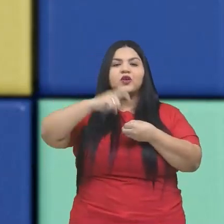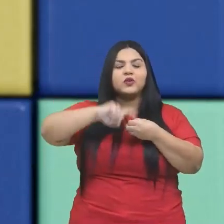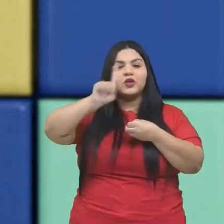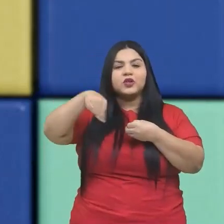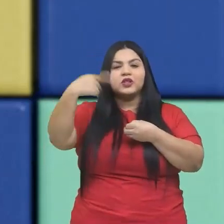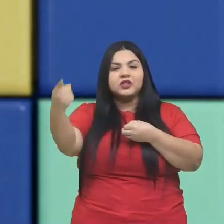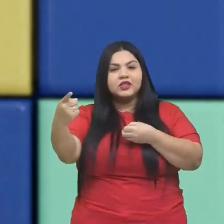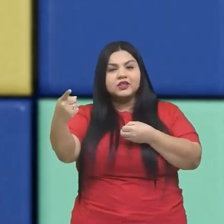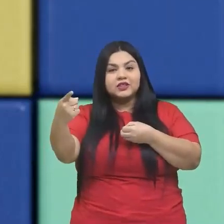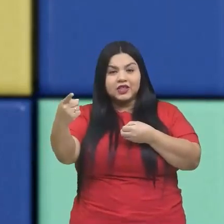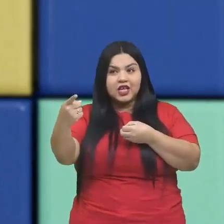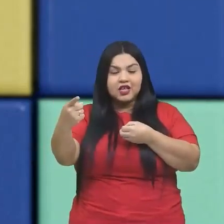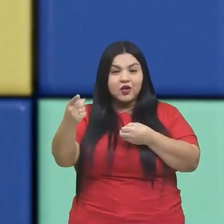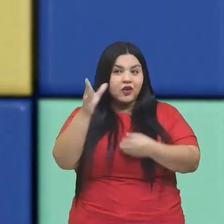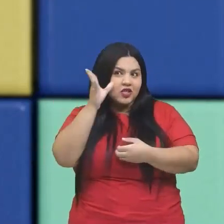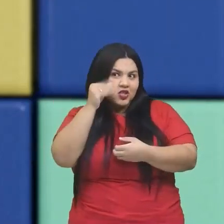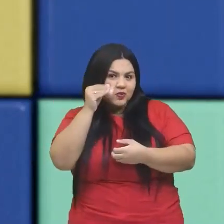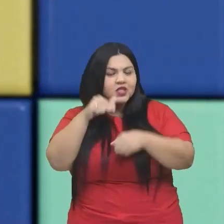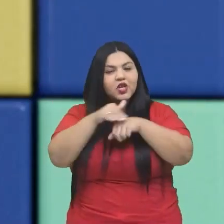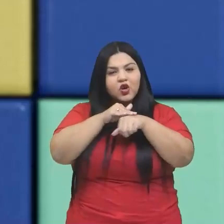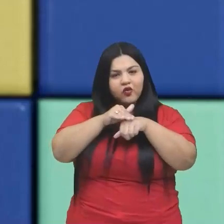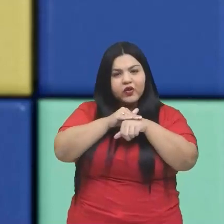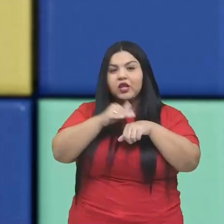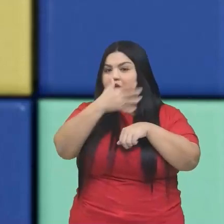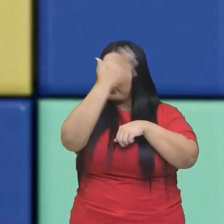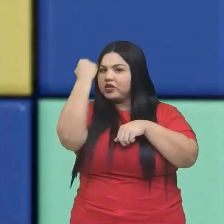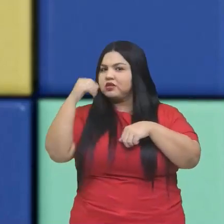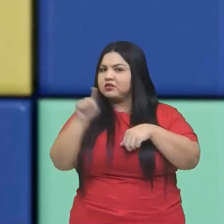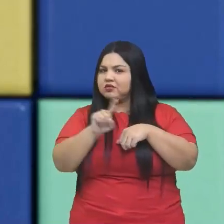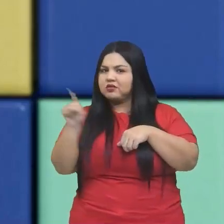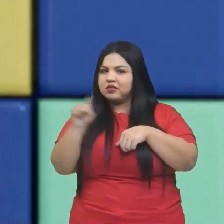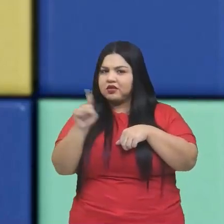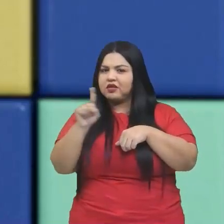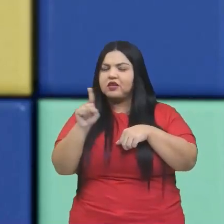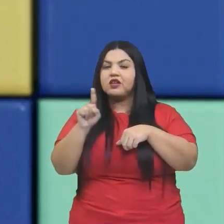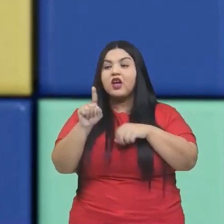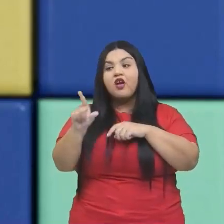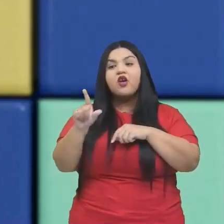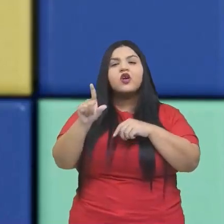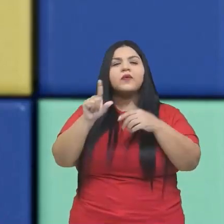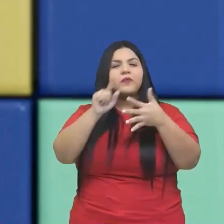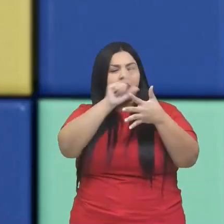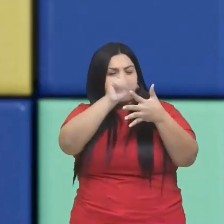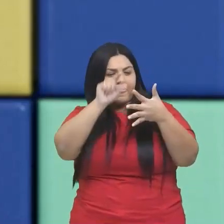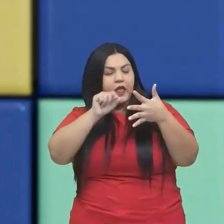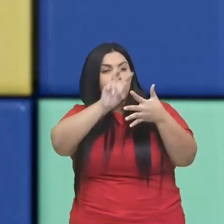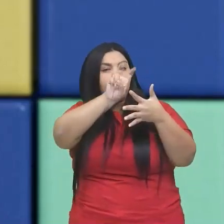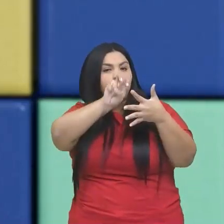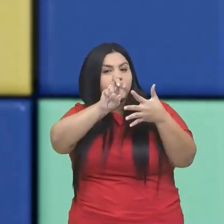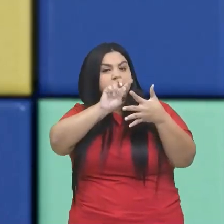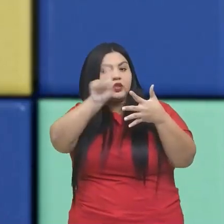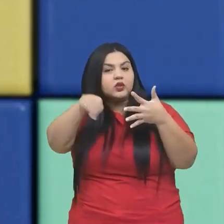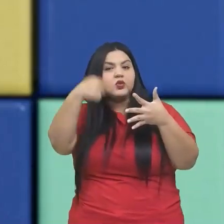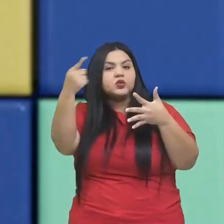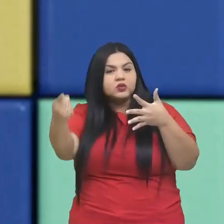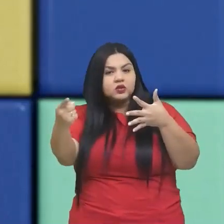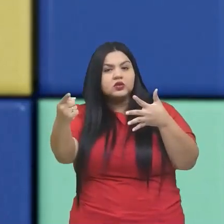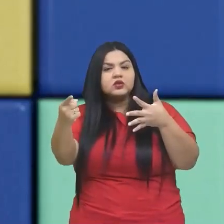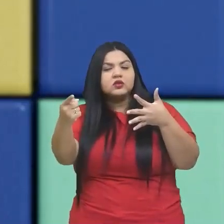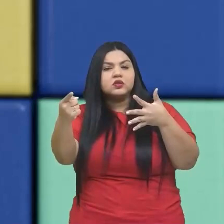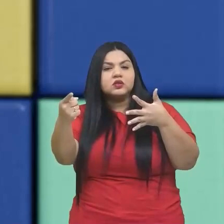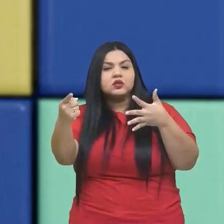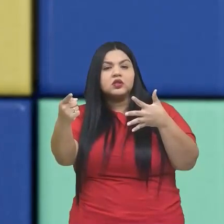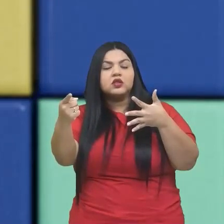Essa Conversa. E não esqueça, né? Volta aí, escolhe, ajuda a gente a escolher esse tema, né? O próximo tema que a gente